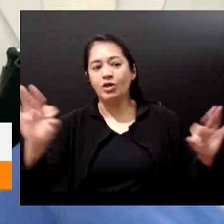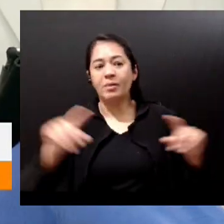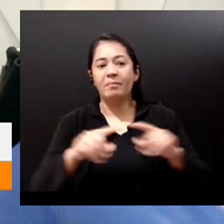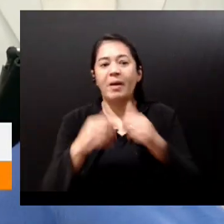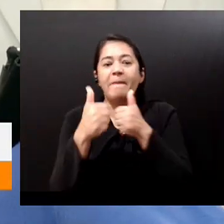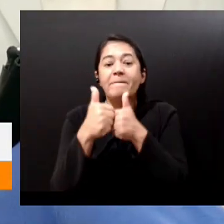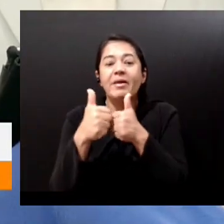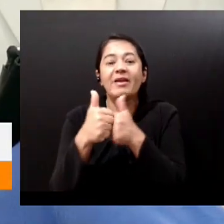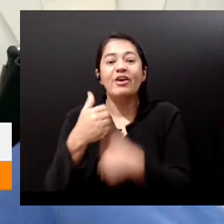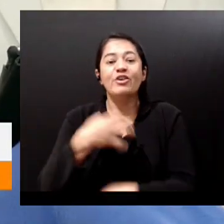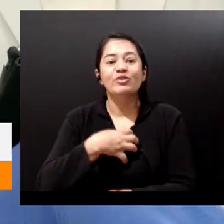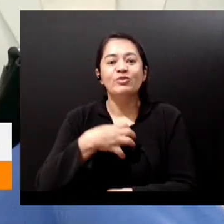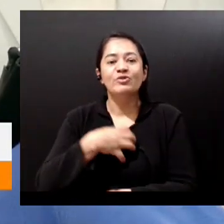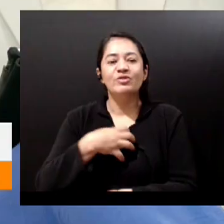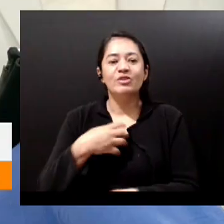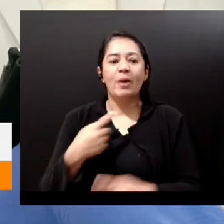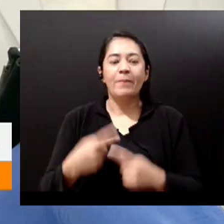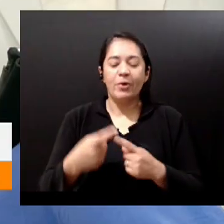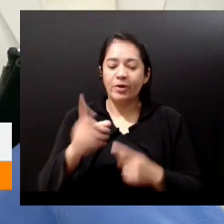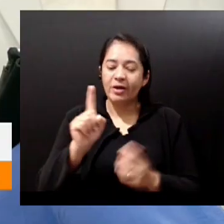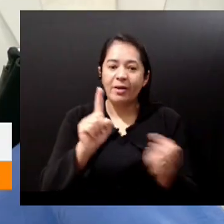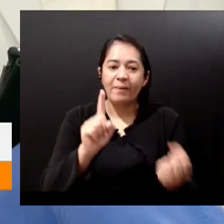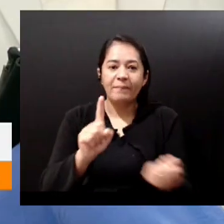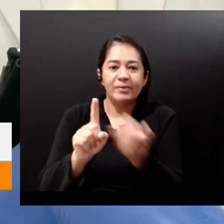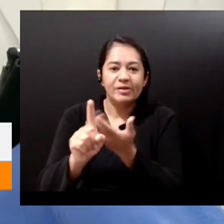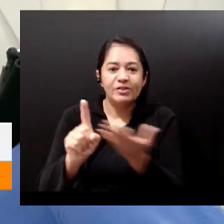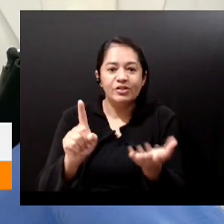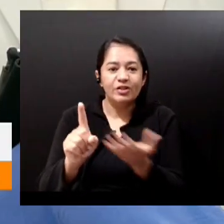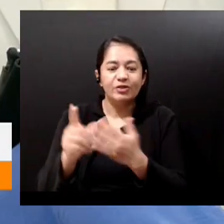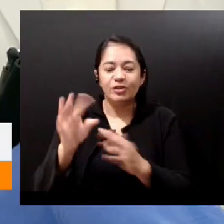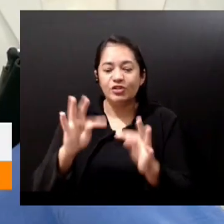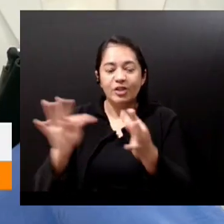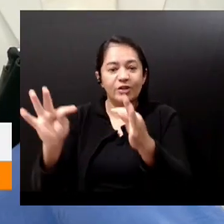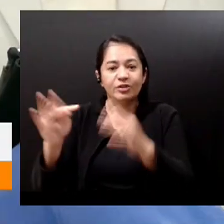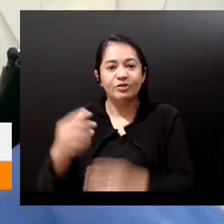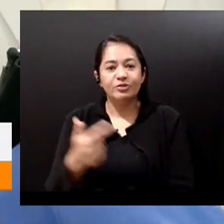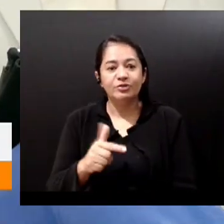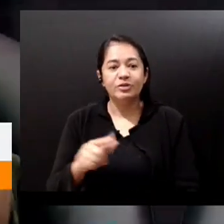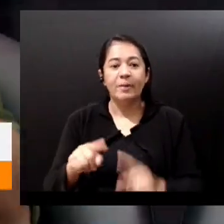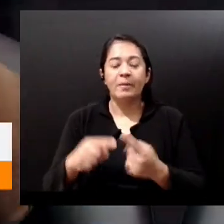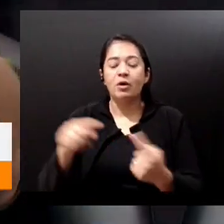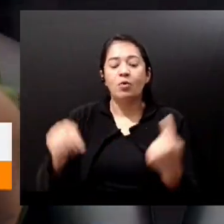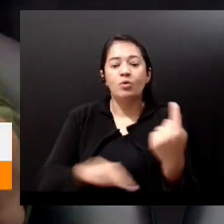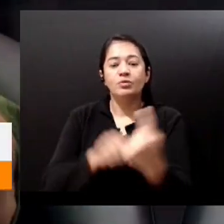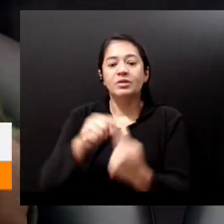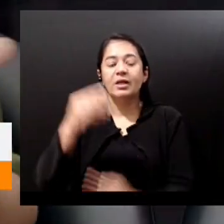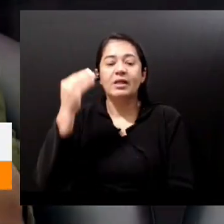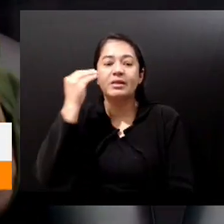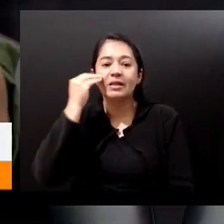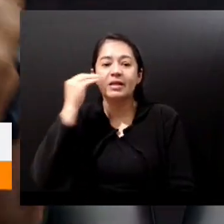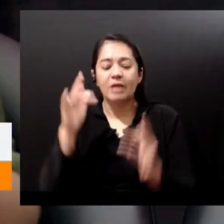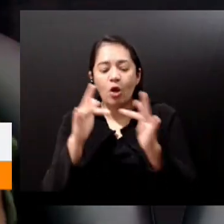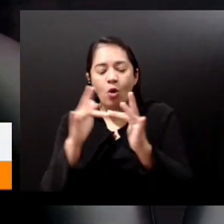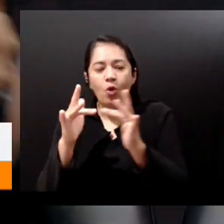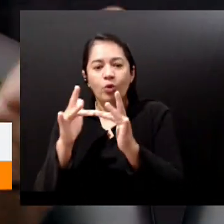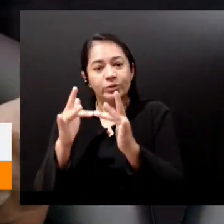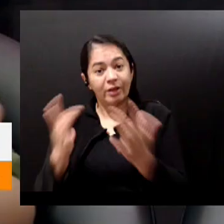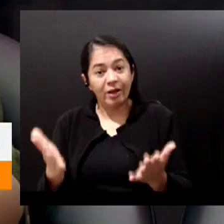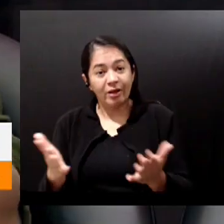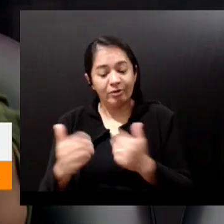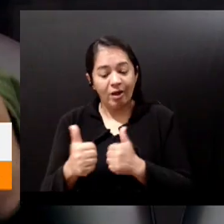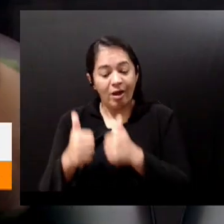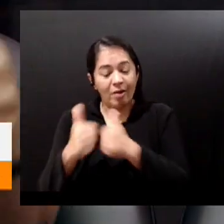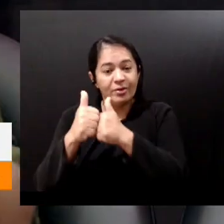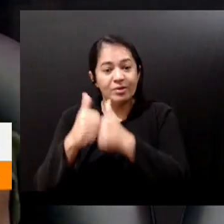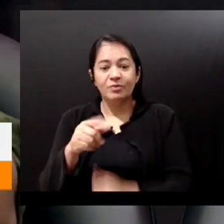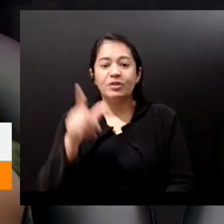tínhamos mediadores de tecnologia. Então a ideia é tentar aproximar do outro o contato, com toque. E aí, sem dúvida, você vai descobrir qual é a regra do